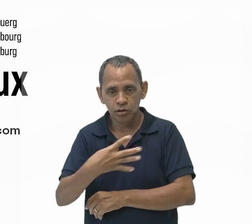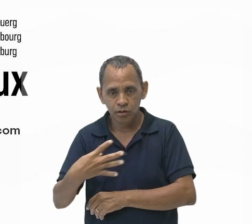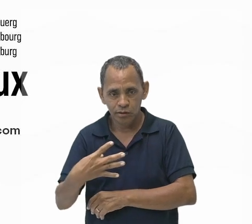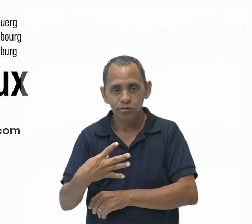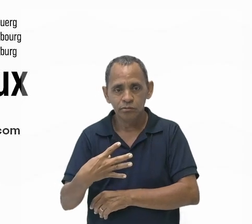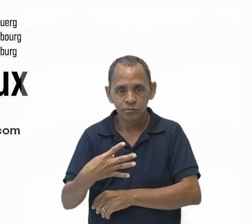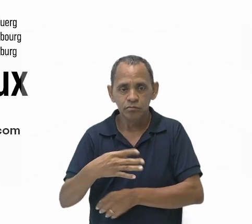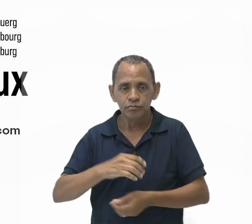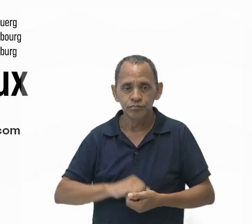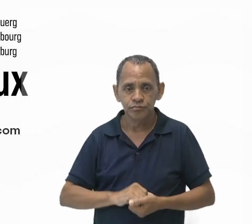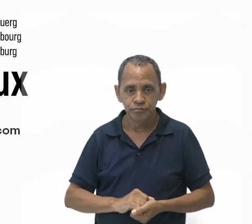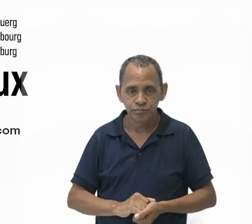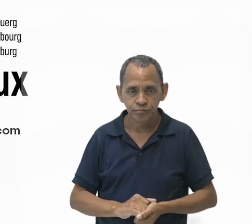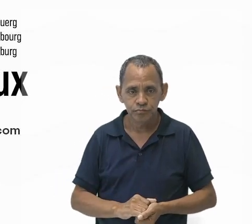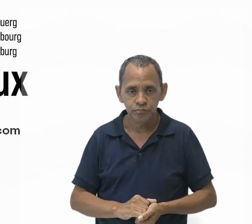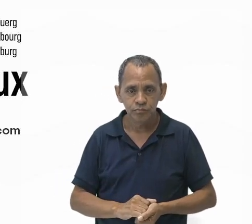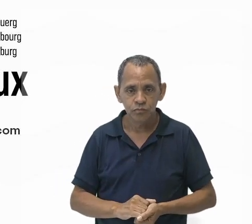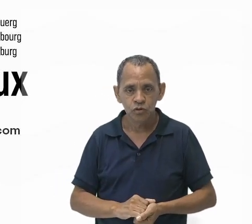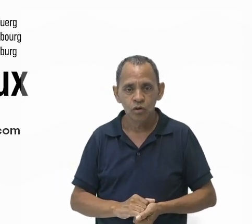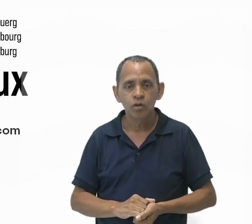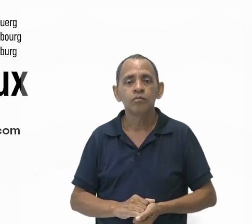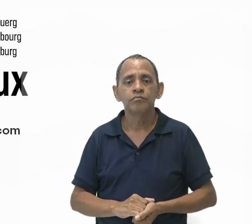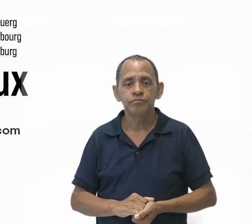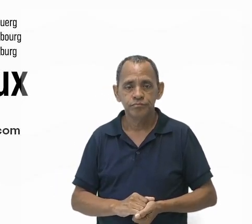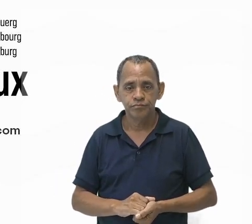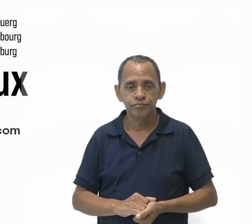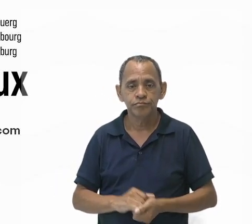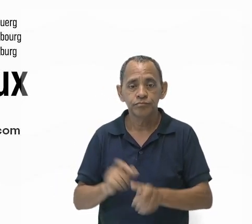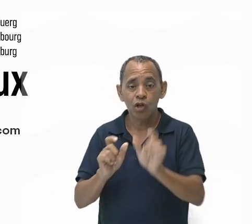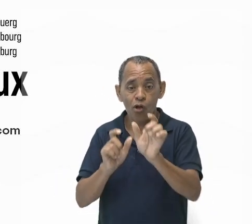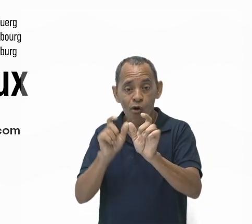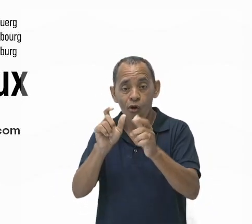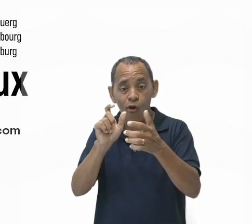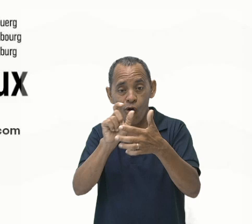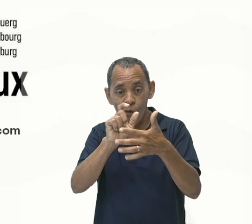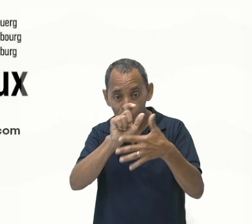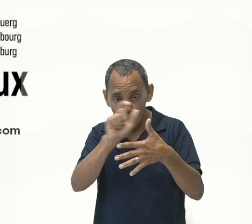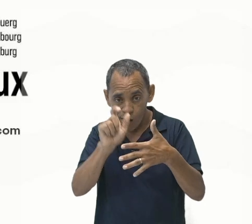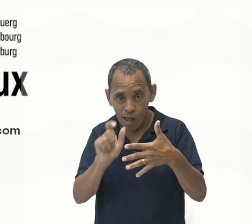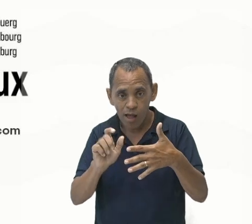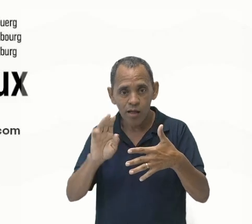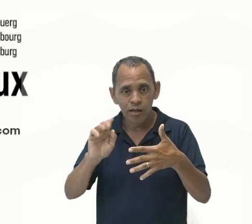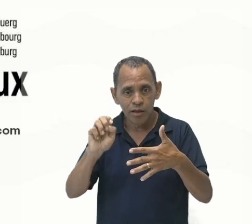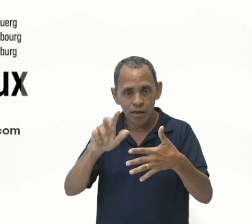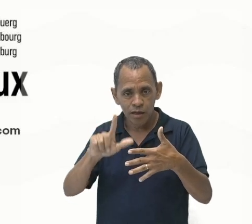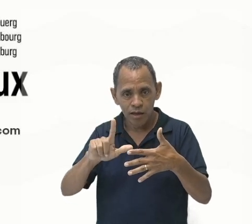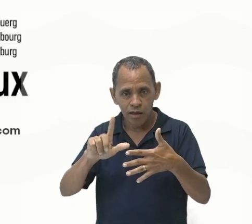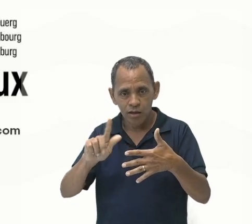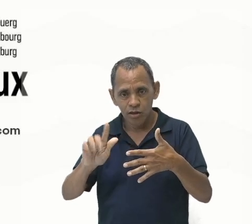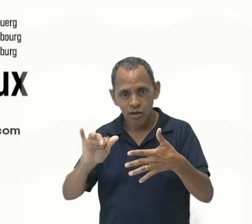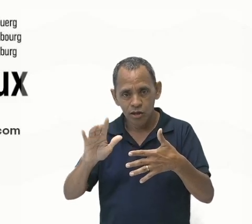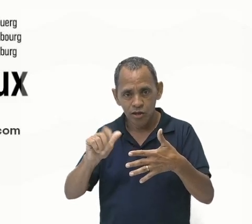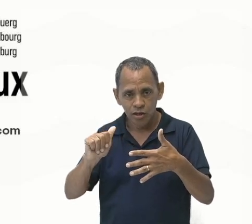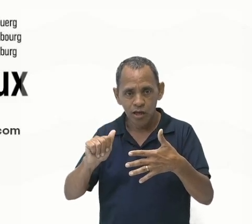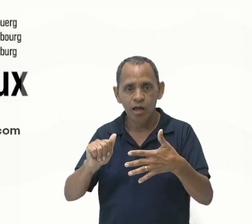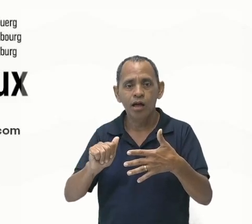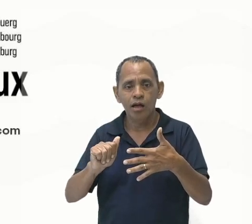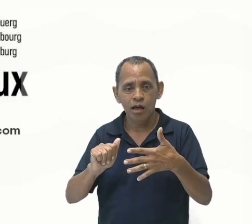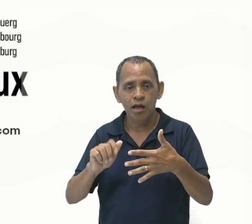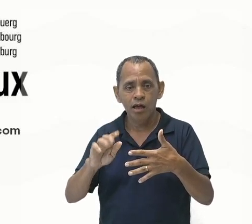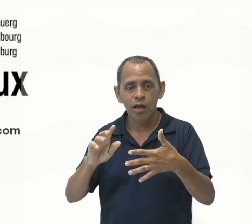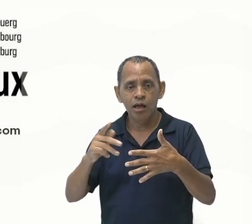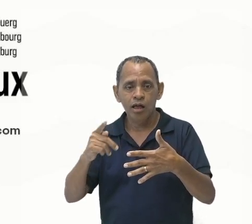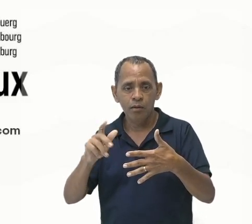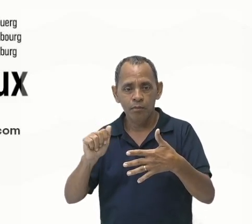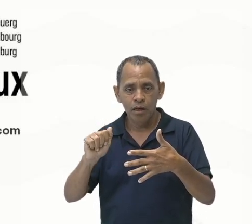de 1944, o Benelux foi criado ali, formado por Bélgica, Países Baixos, né, que é a Holanda. A